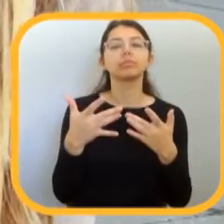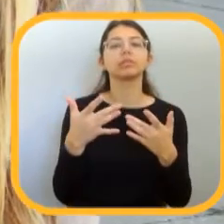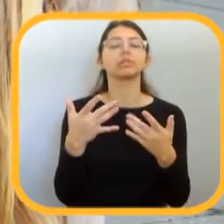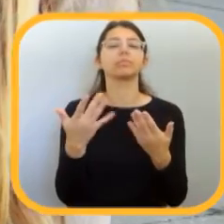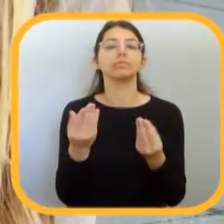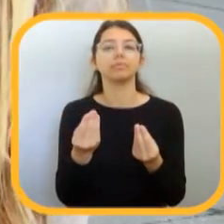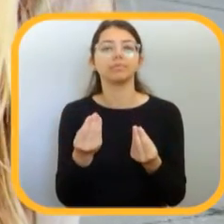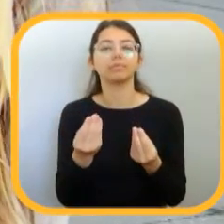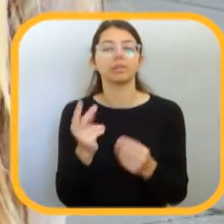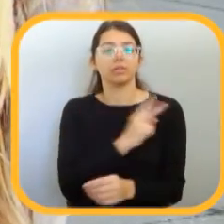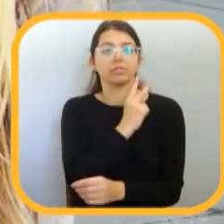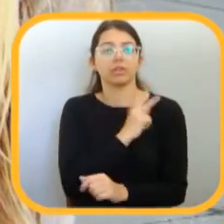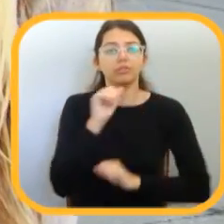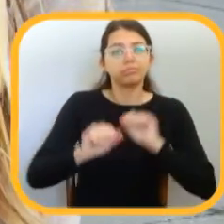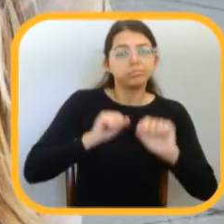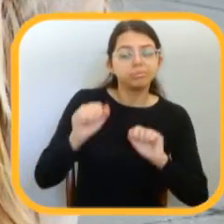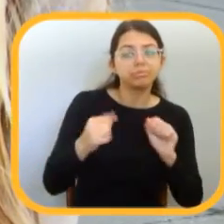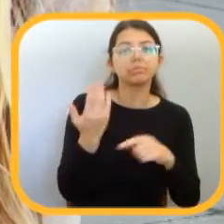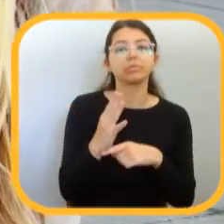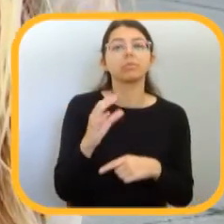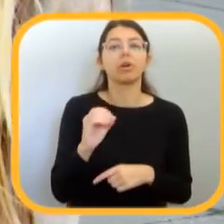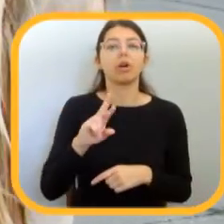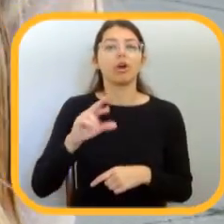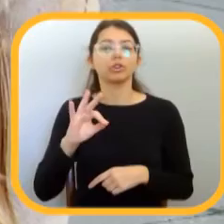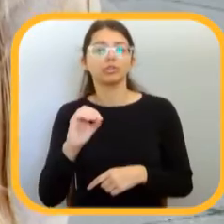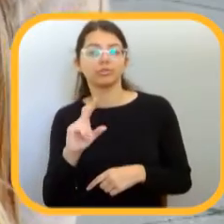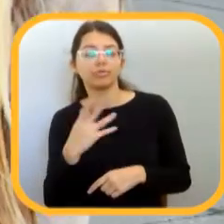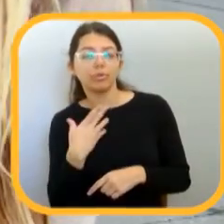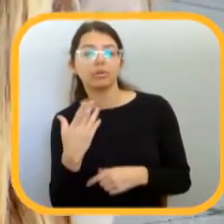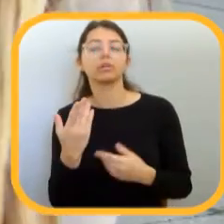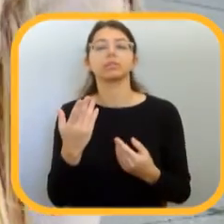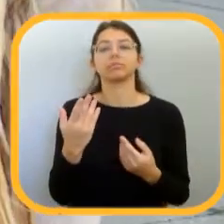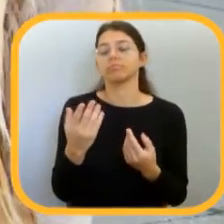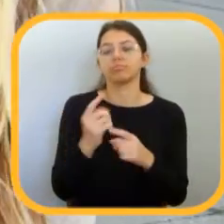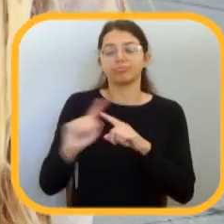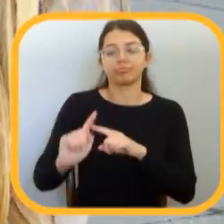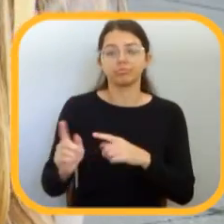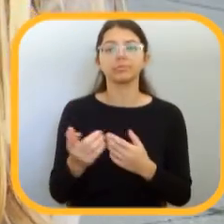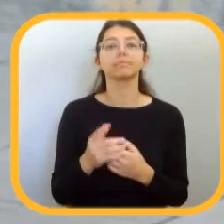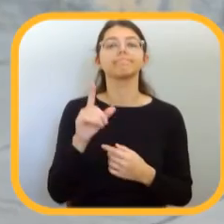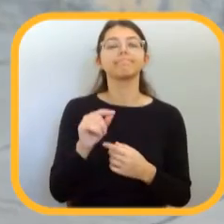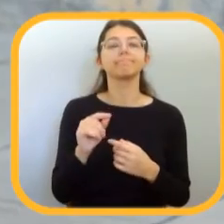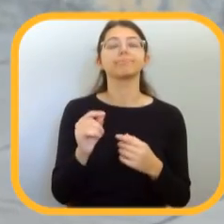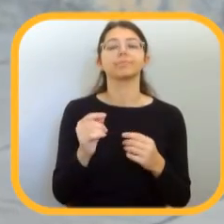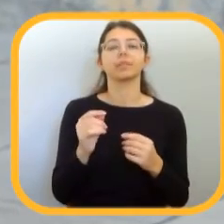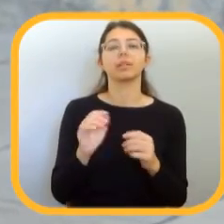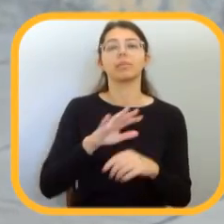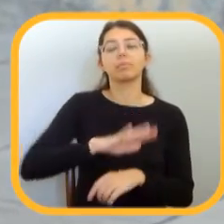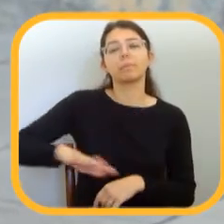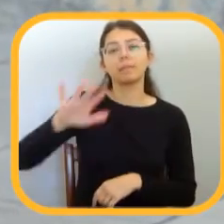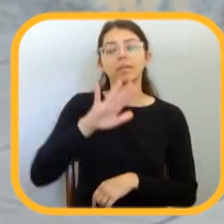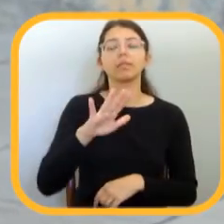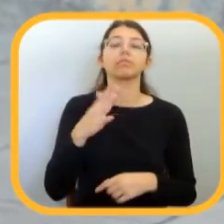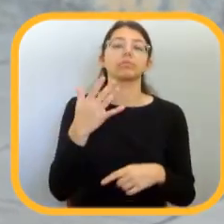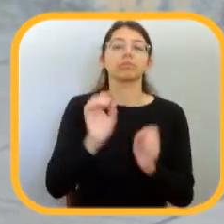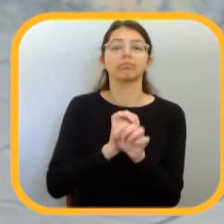sites das próprias universidades, como de Oxford e a própria Foucault também. As fontes nacionais, agora por